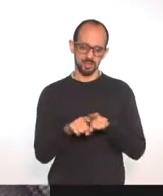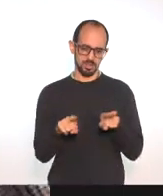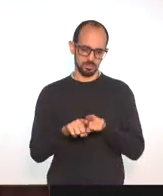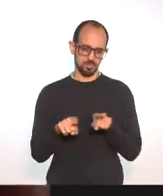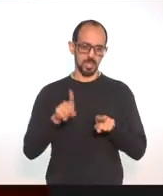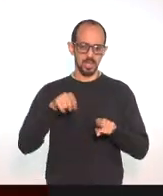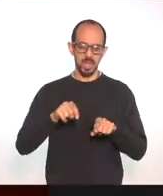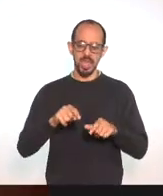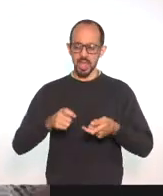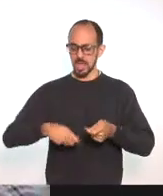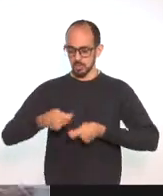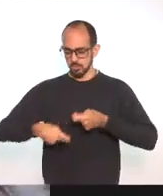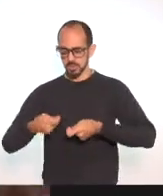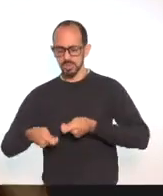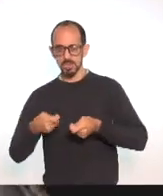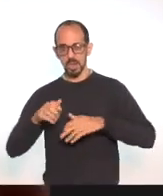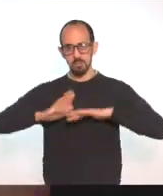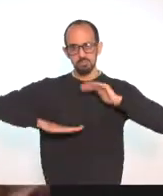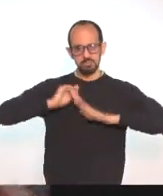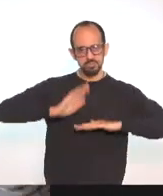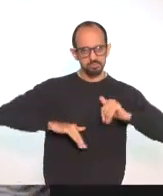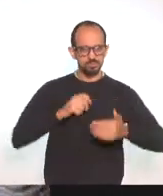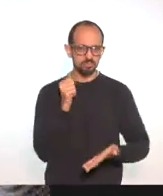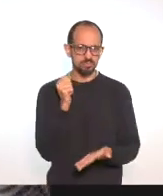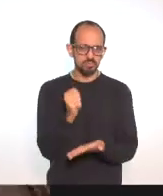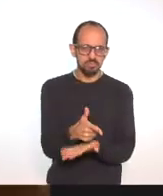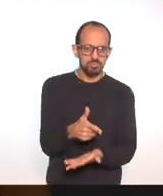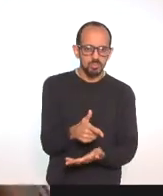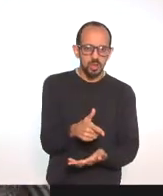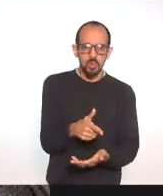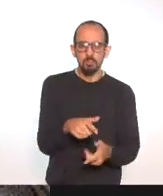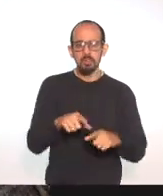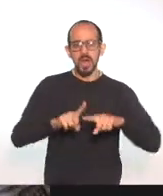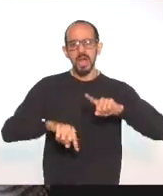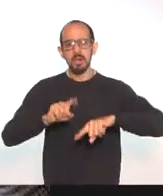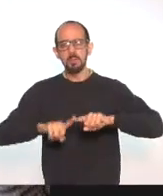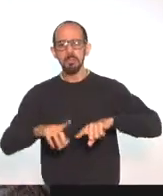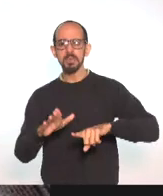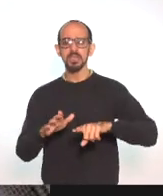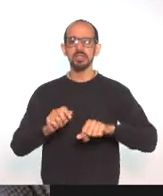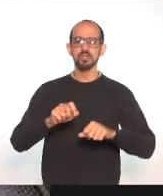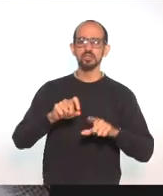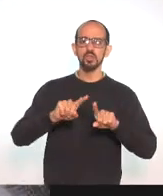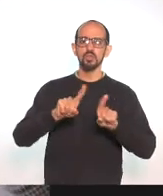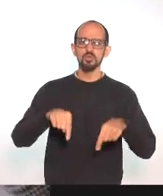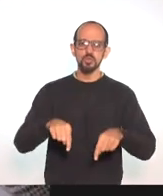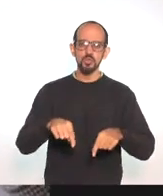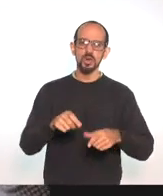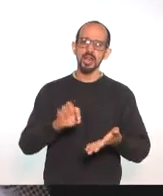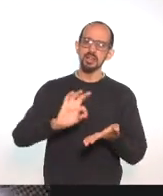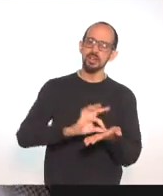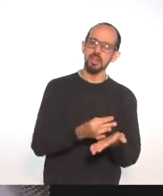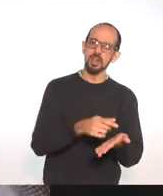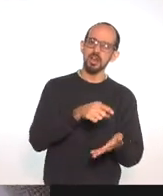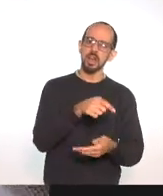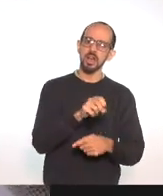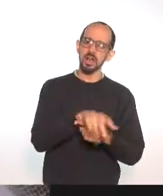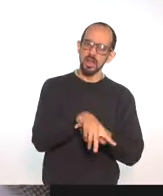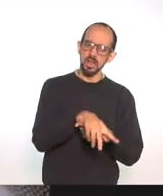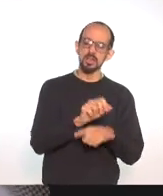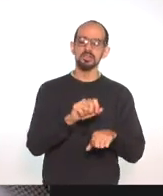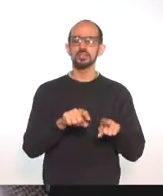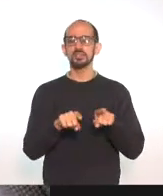contratação de profissionais de construção de aparelhamento de equipamentos regulação de leite que é fundamental